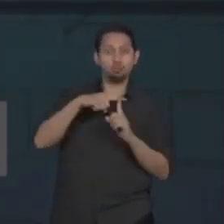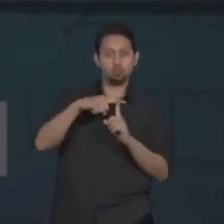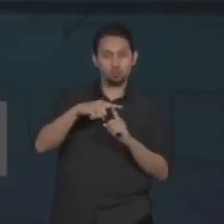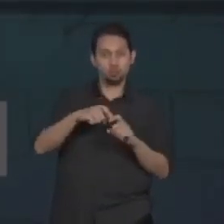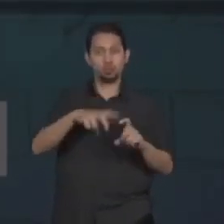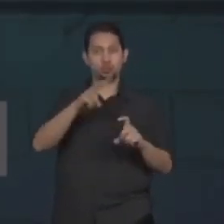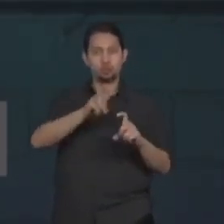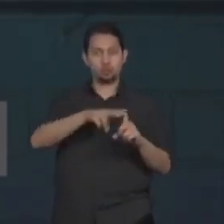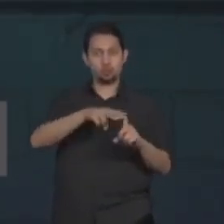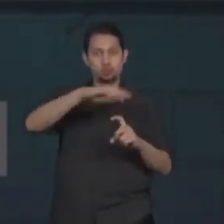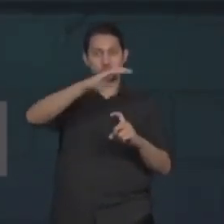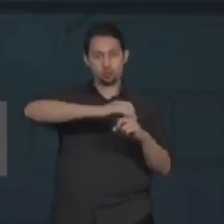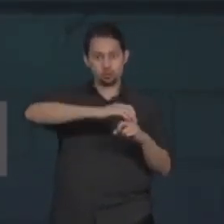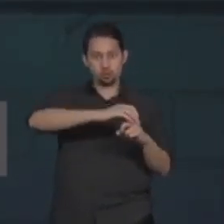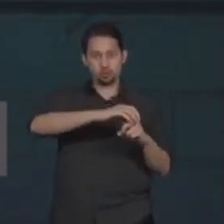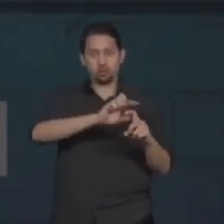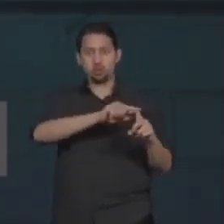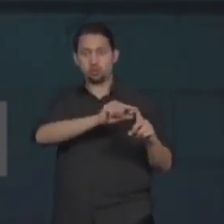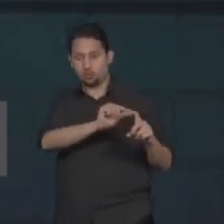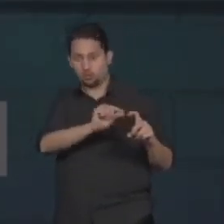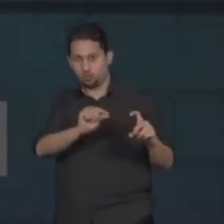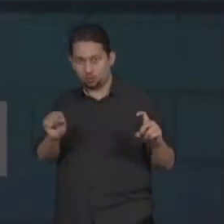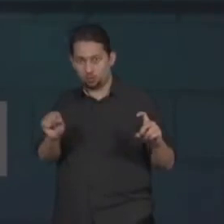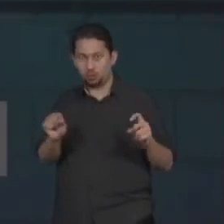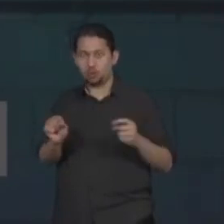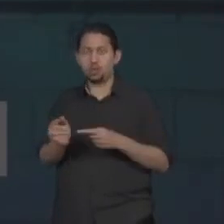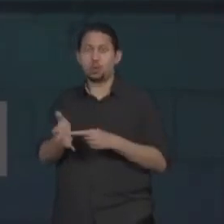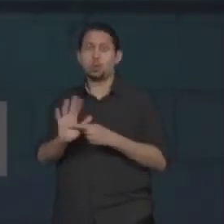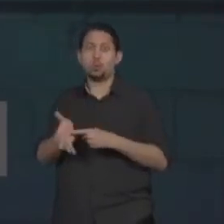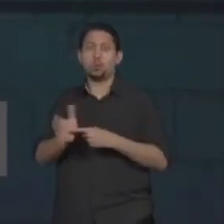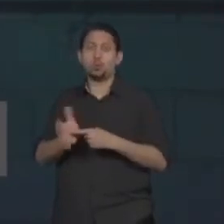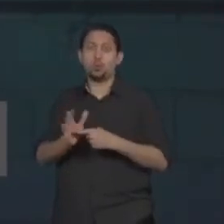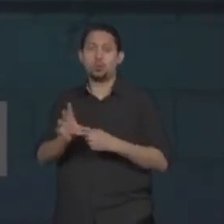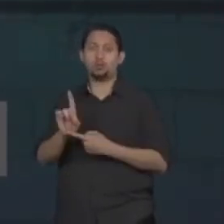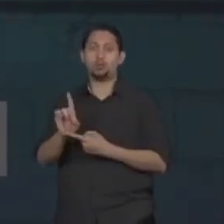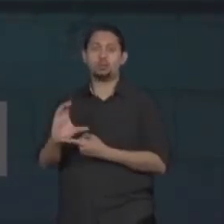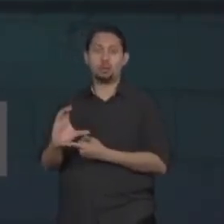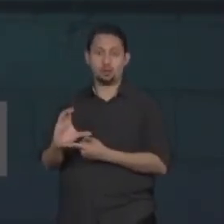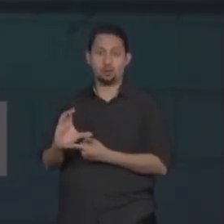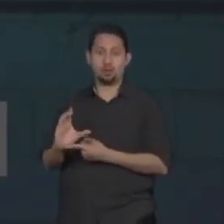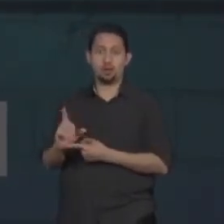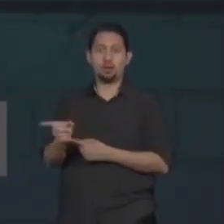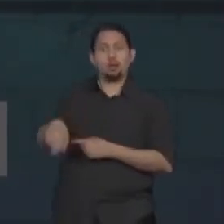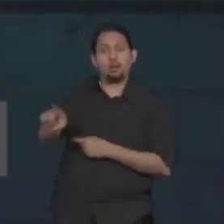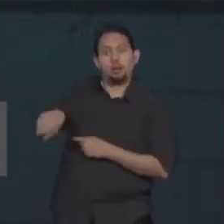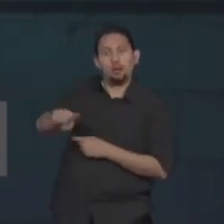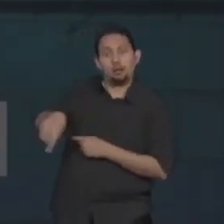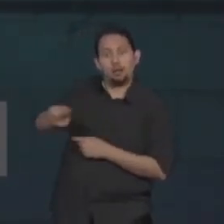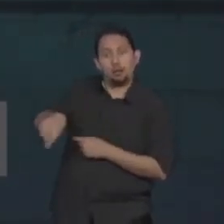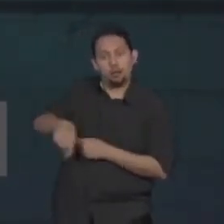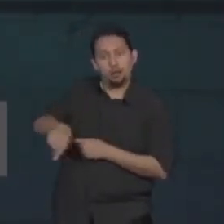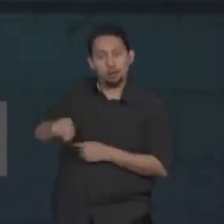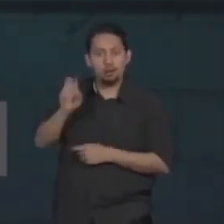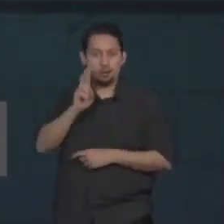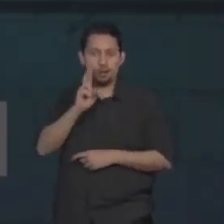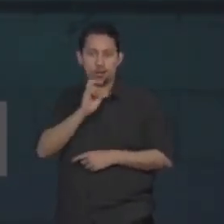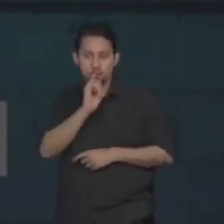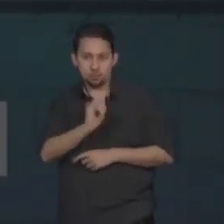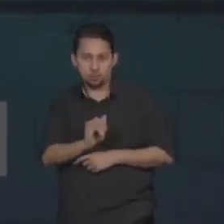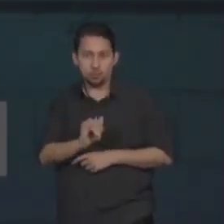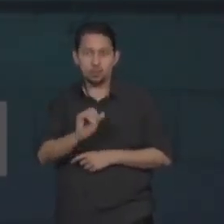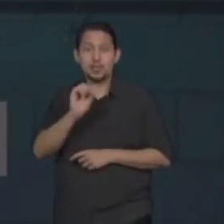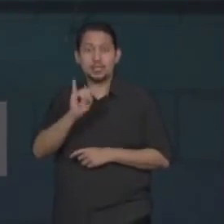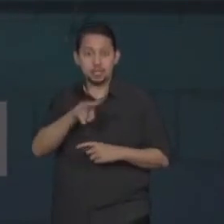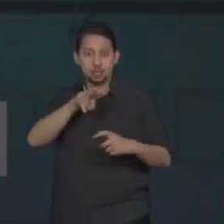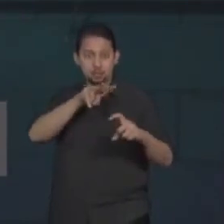E o motorzinho DC, motorzinho corrente contínua, motor de polaridade. Aquele que eu comentei que se a gente